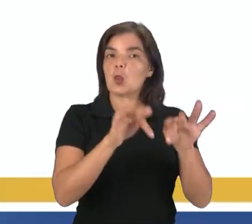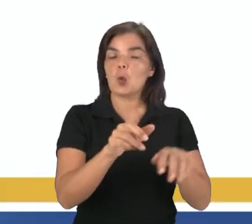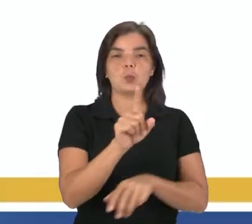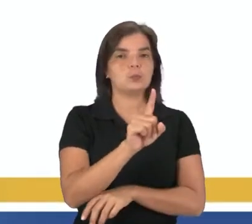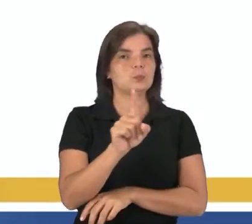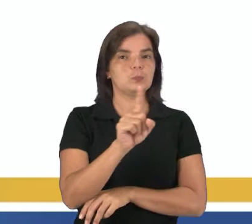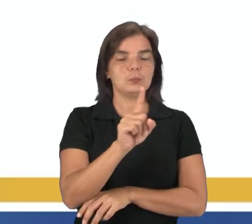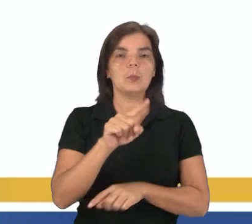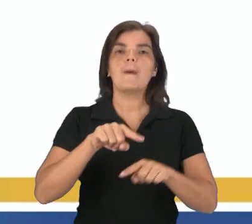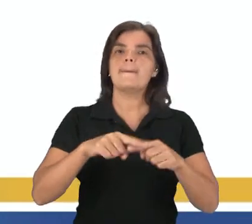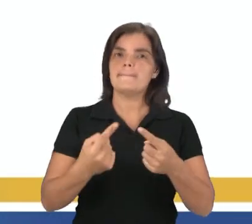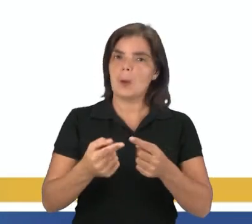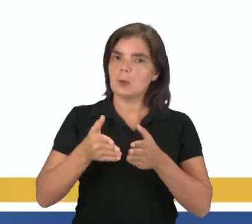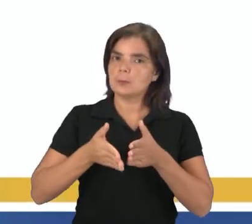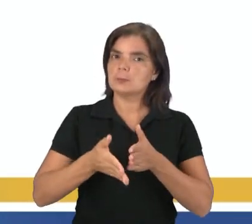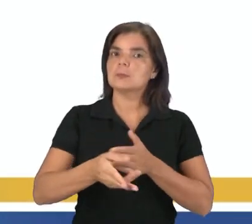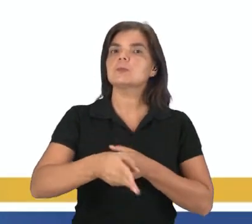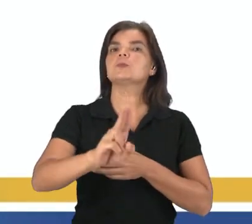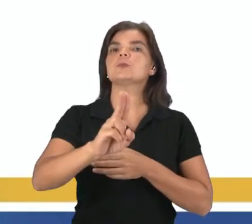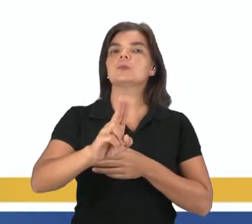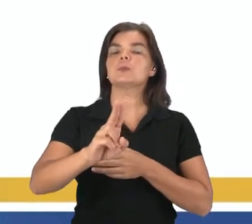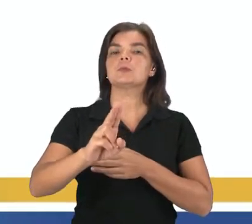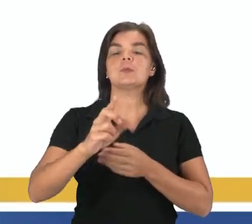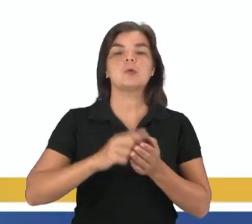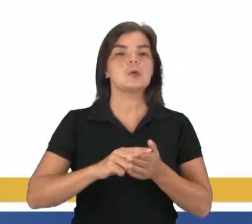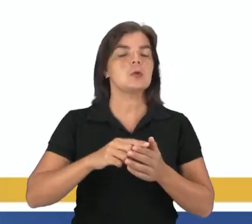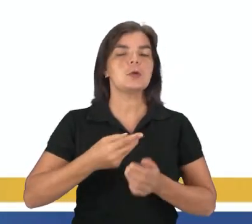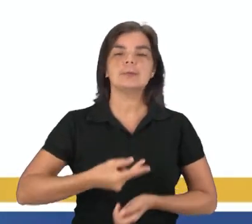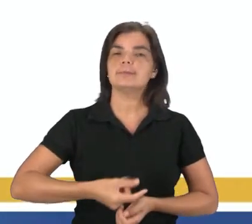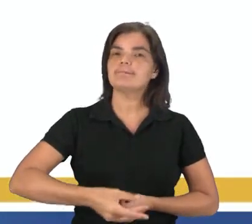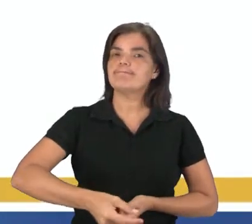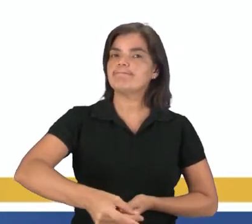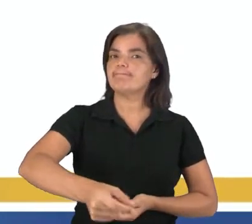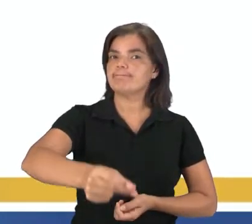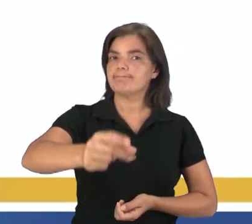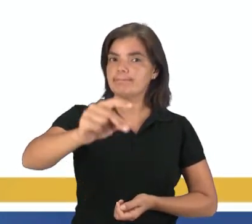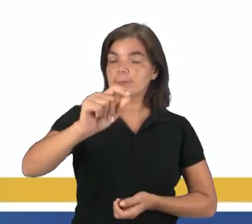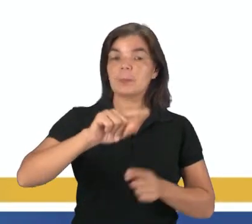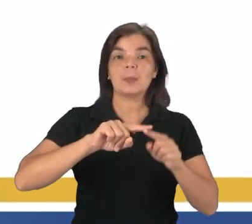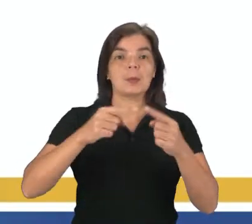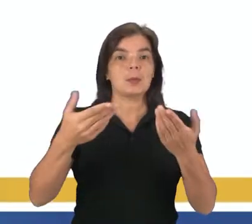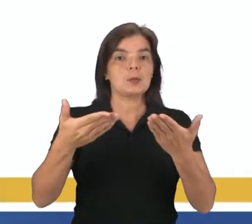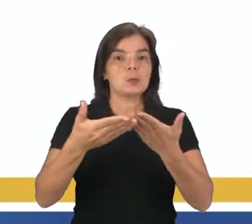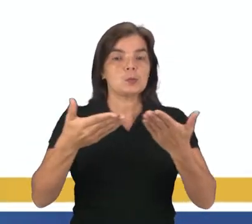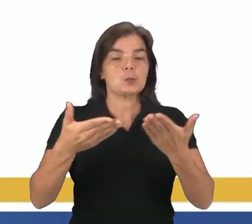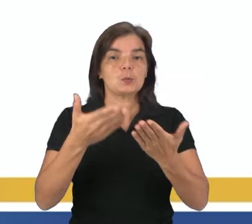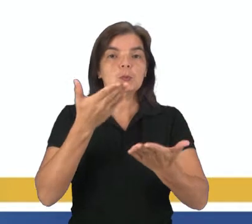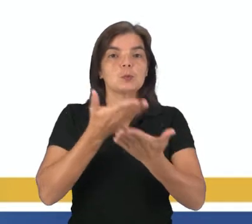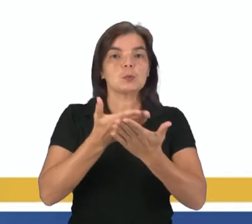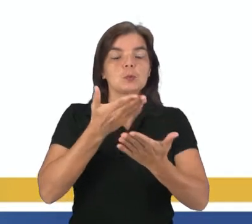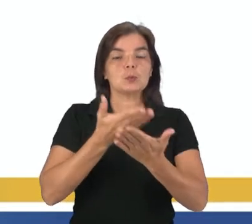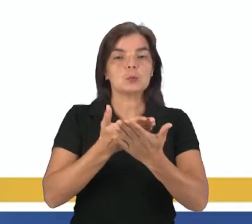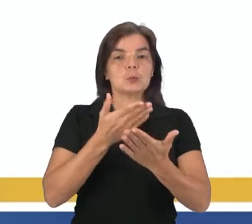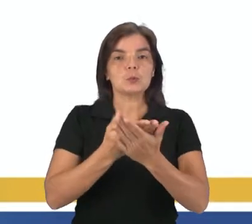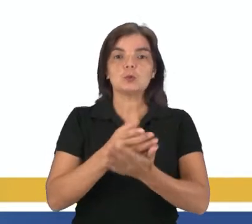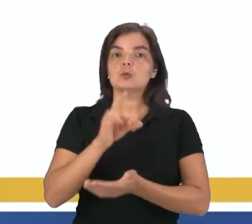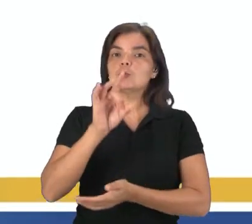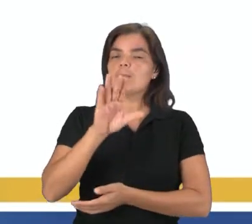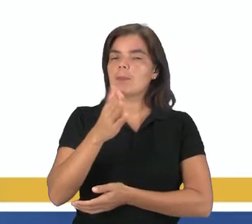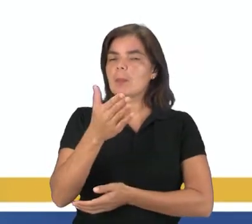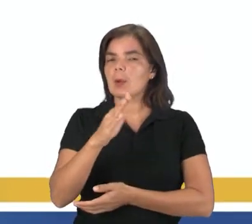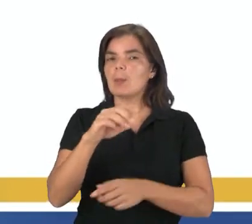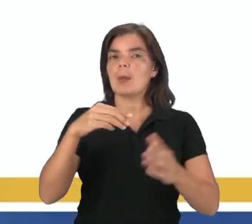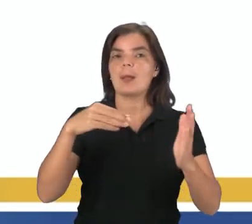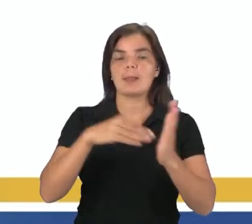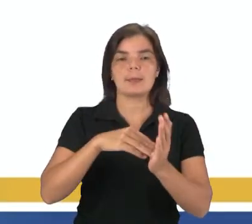por aí. Elas seguem e são infinitas, Mas hoje nós vamos estar estudando mais ou